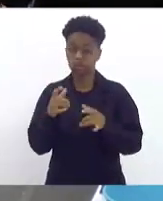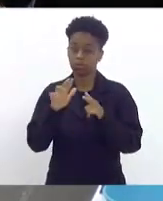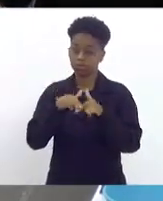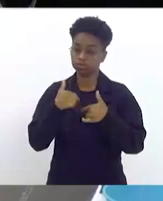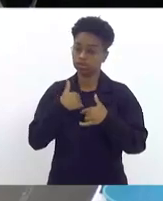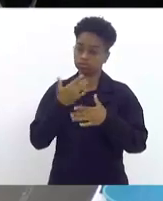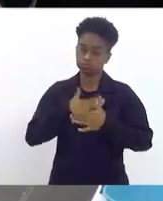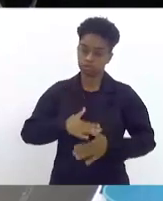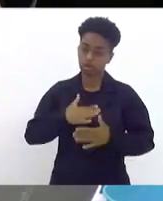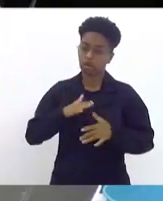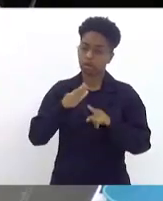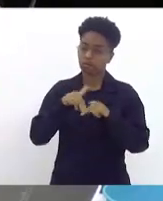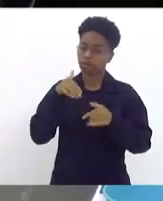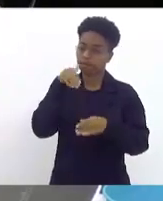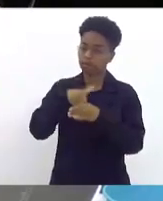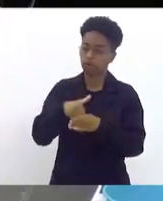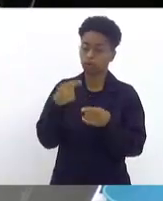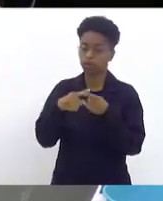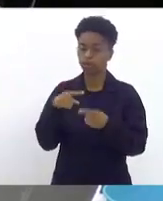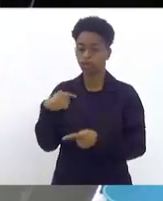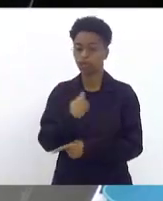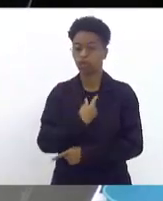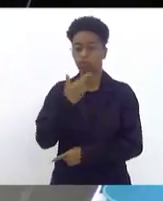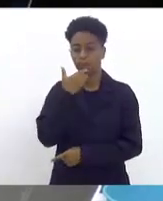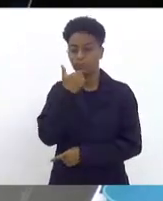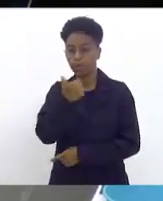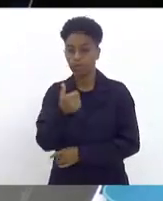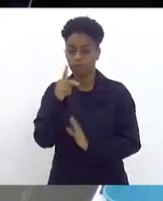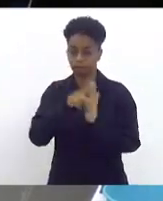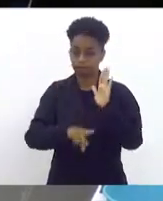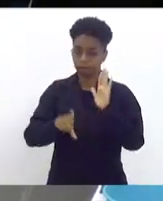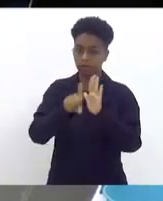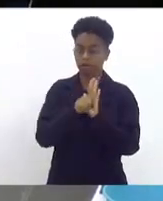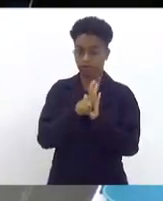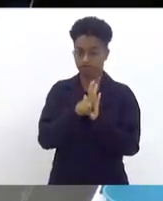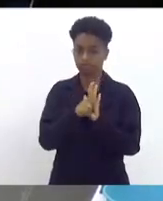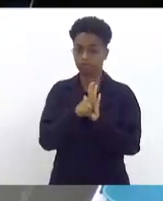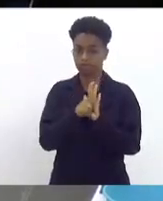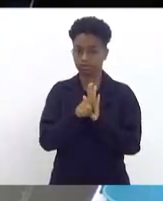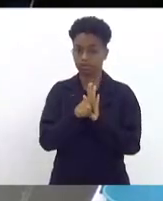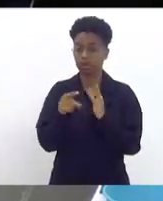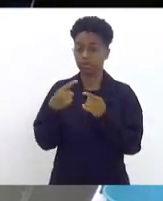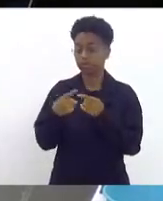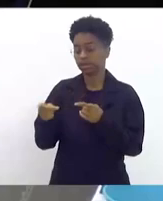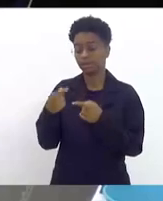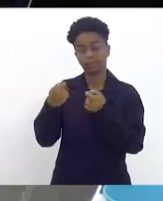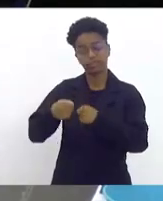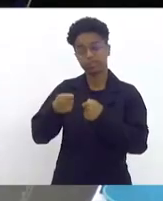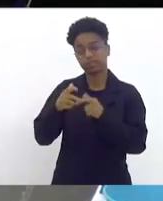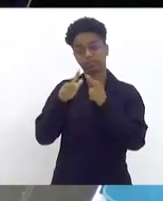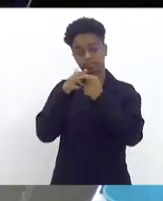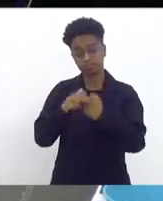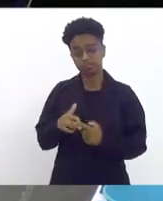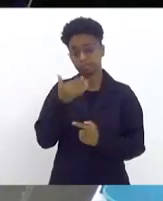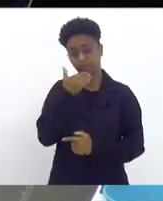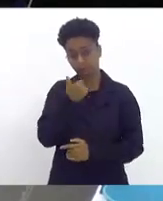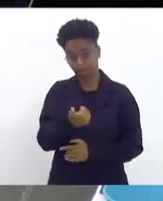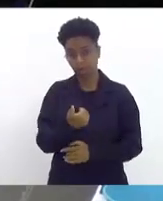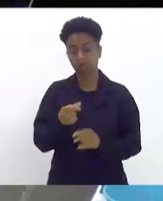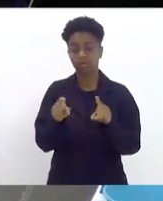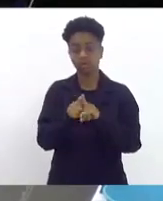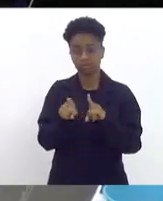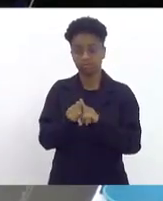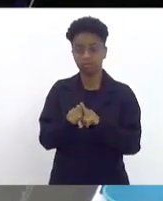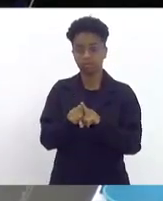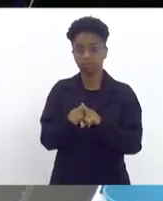com voto porque a gente melhorou o PL aonde ele precisava ser melhorado e dando a